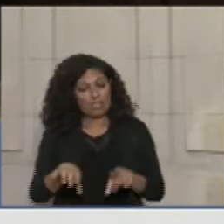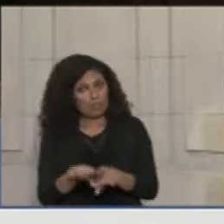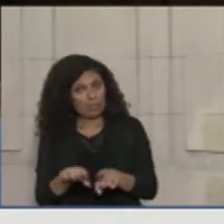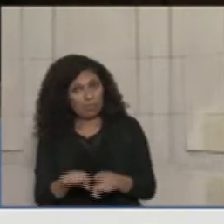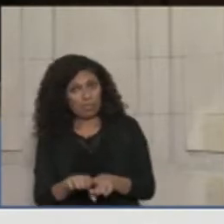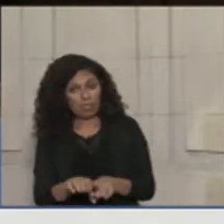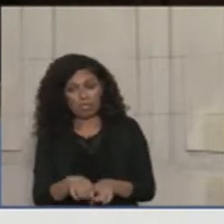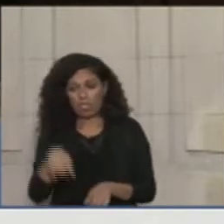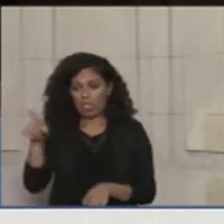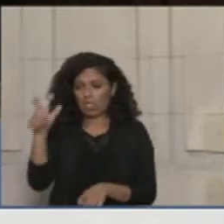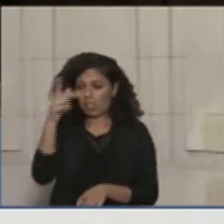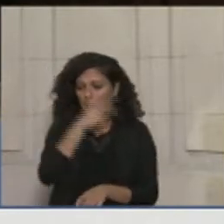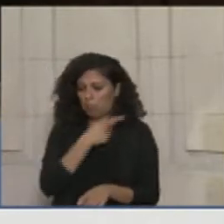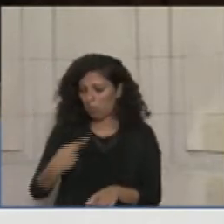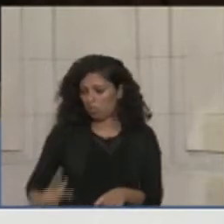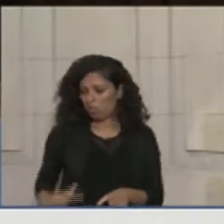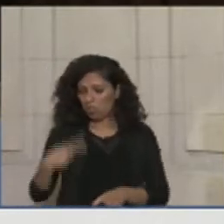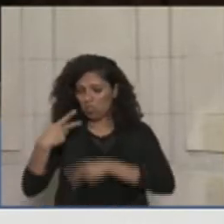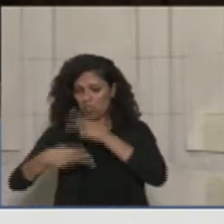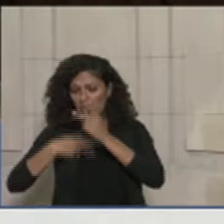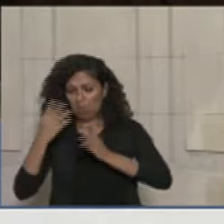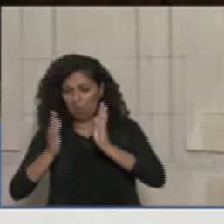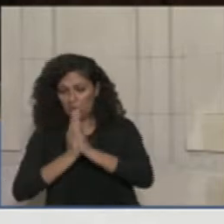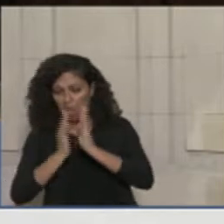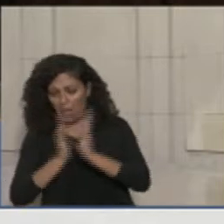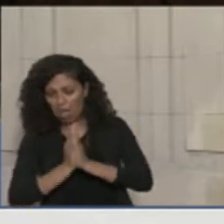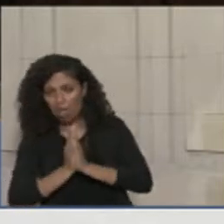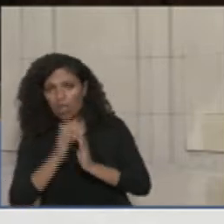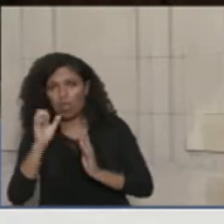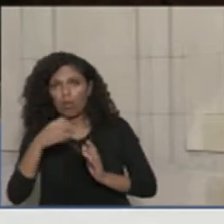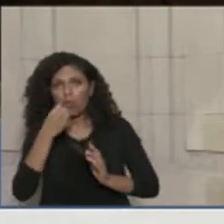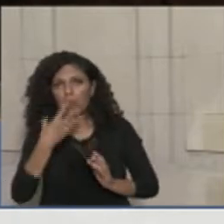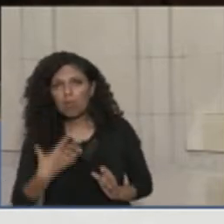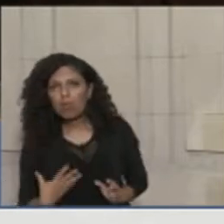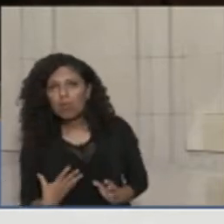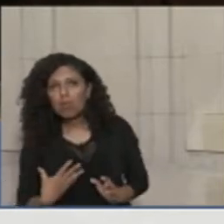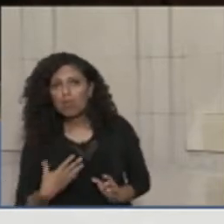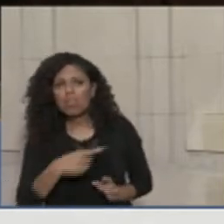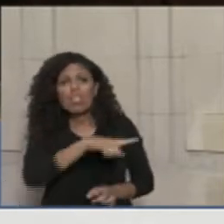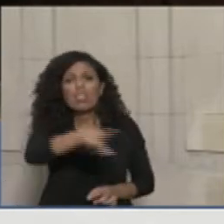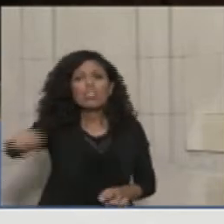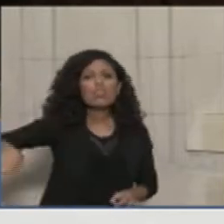constrangimento, porque nem os generais, talvez,